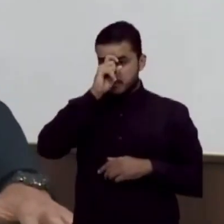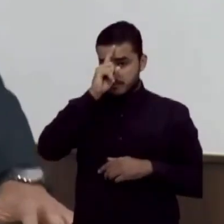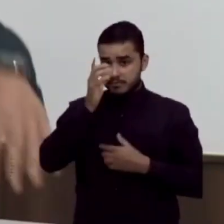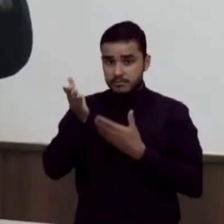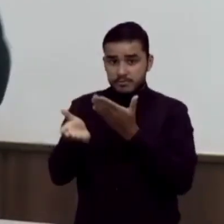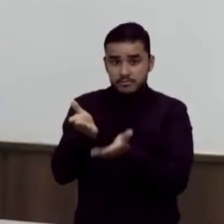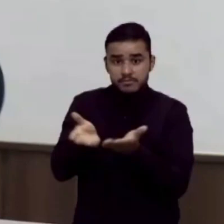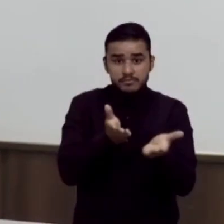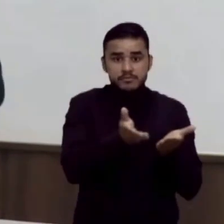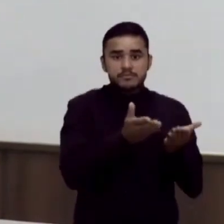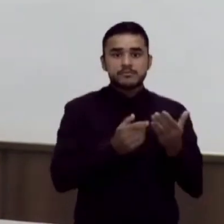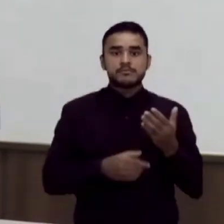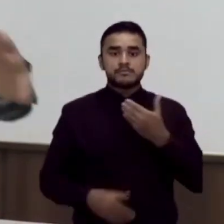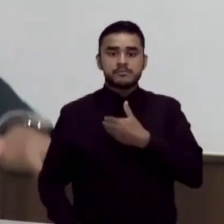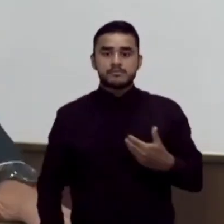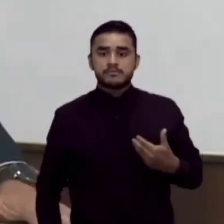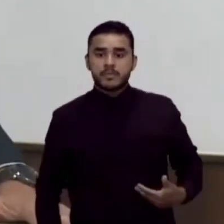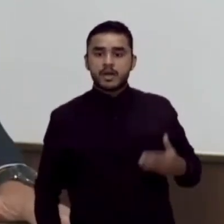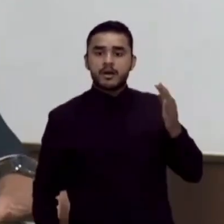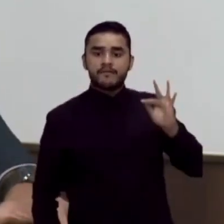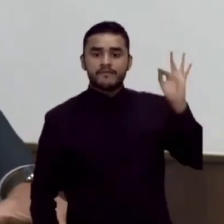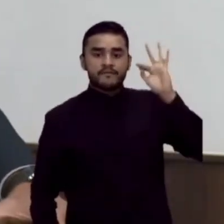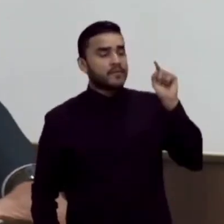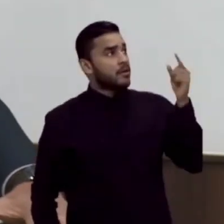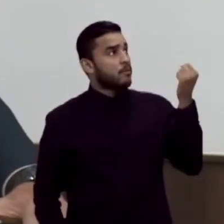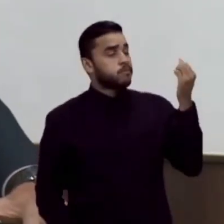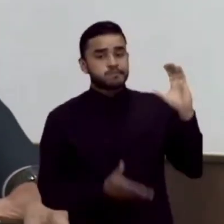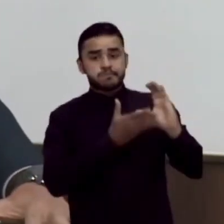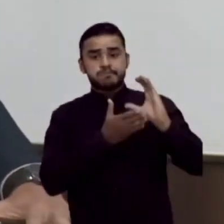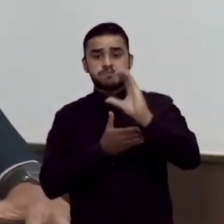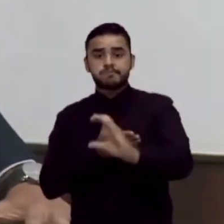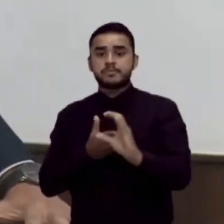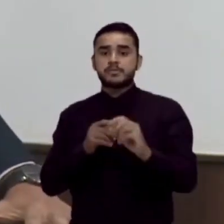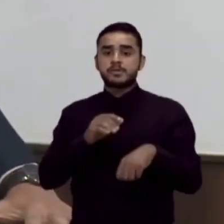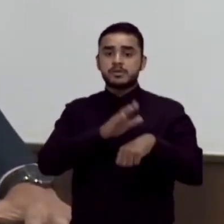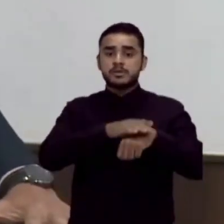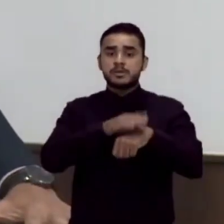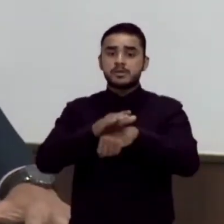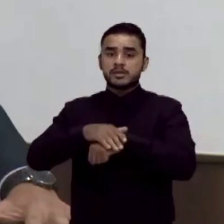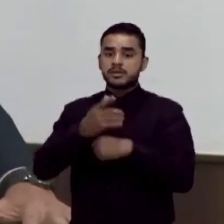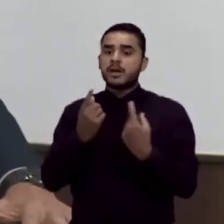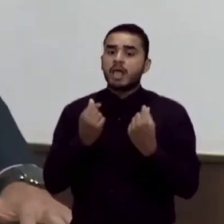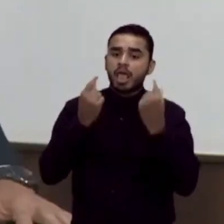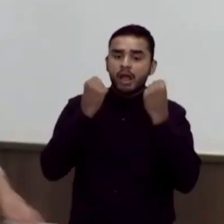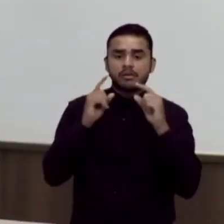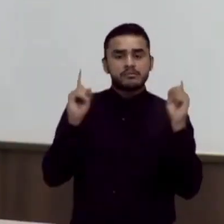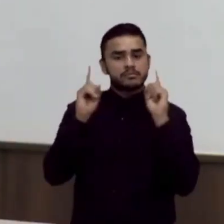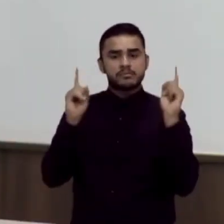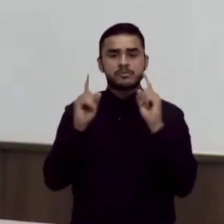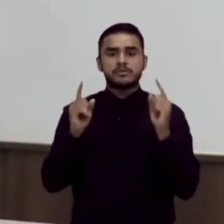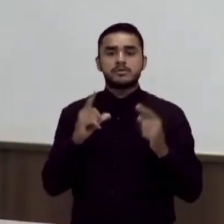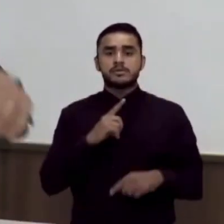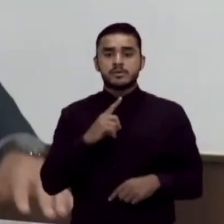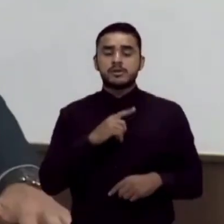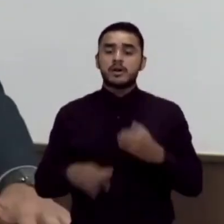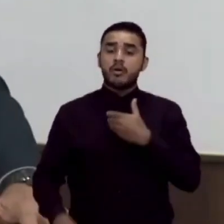hemodiálise e puder o governo federal banca assim é a capacidade dela que se vê não é a questão financeira o dinheiro tem um